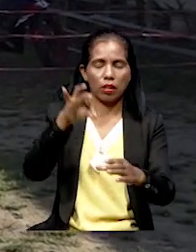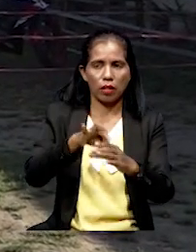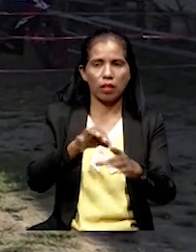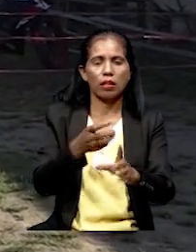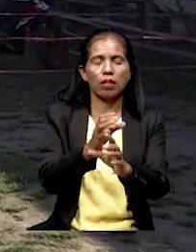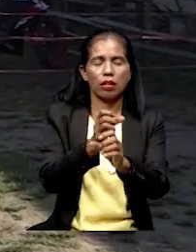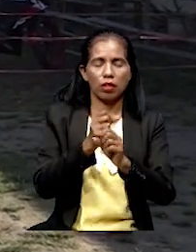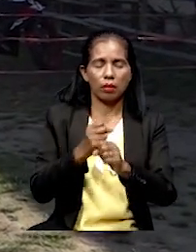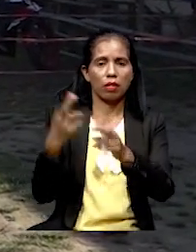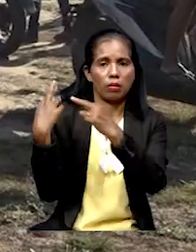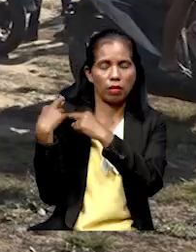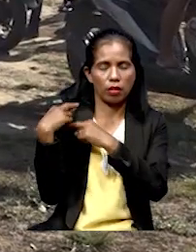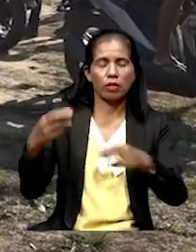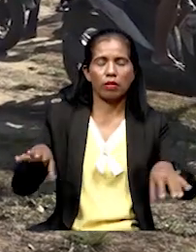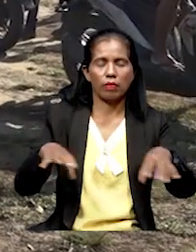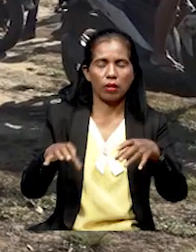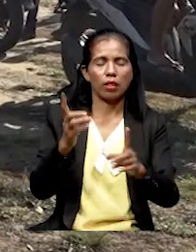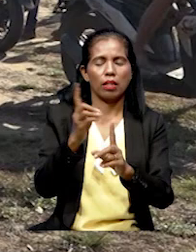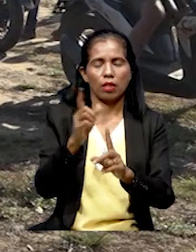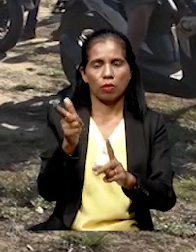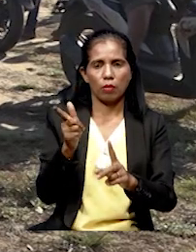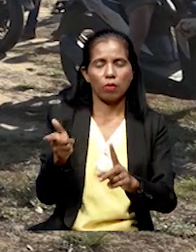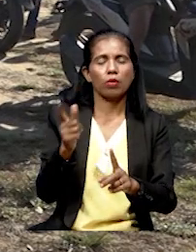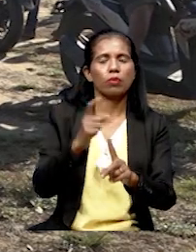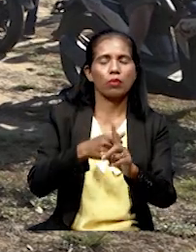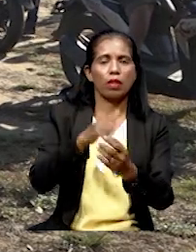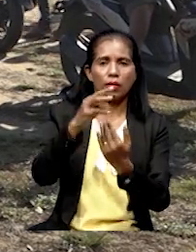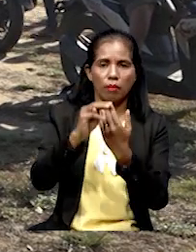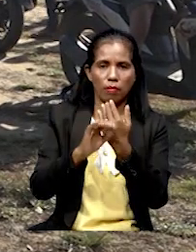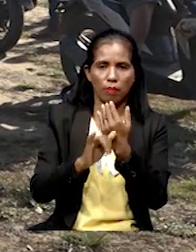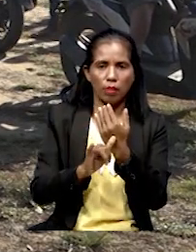e lorong granulu fang mayotina ne iha tasi tolo dilim. Agustin da Costa, Zemen.